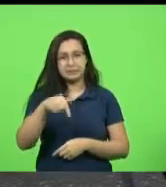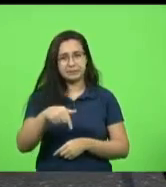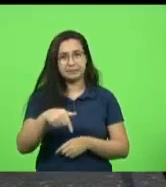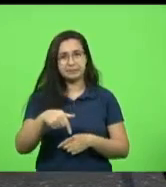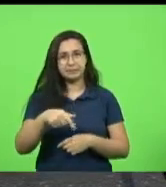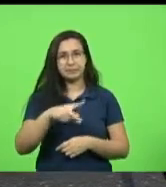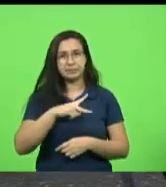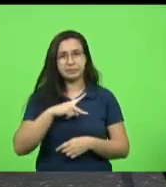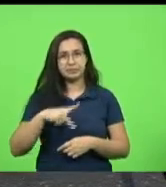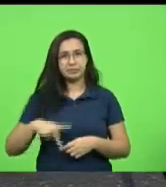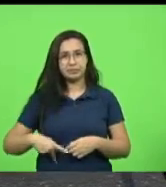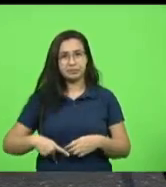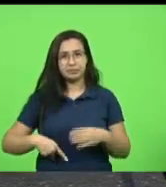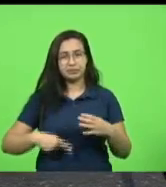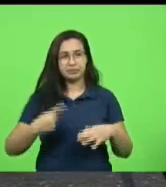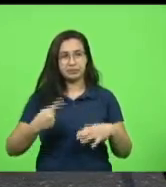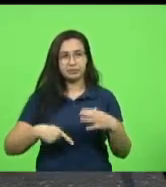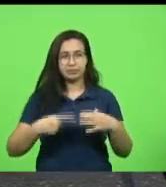neste momento,